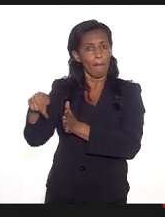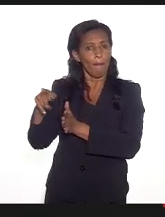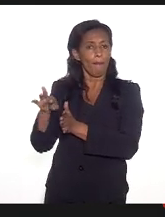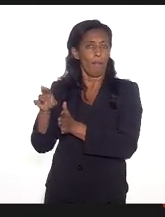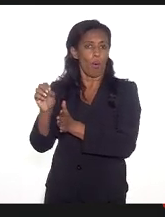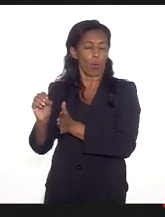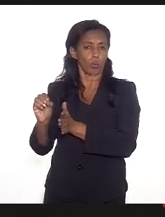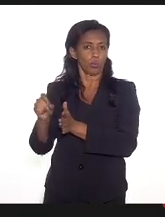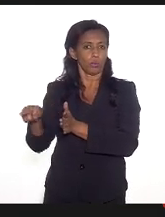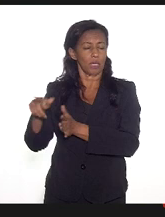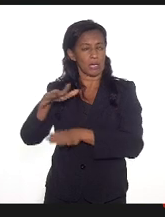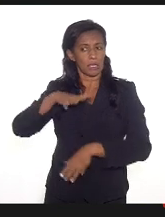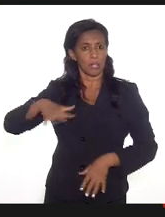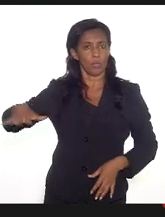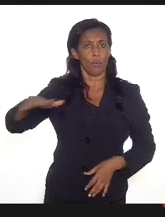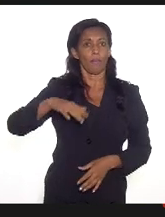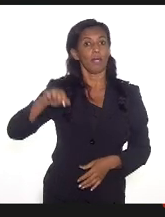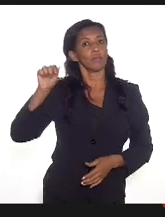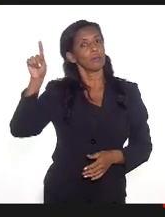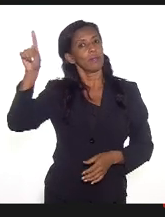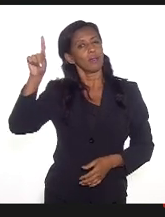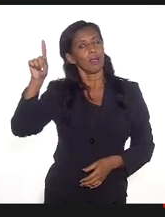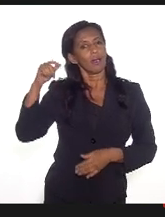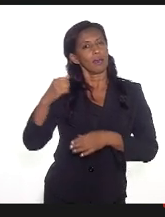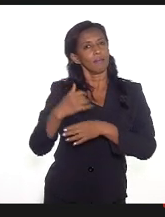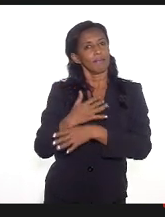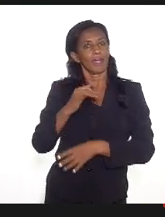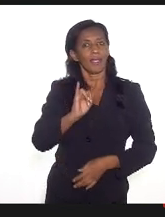nesse complexo de Itaguaí.